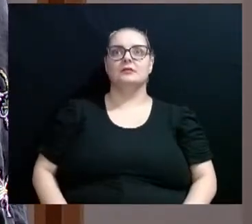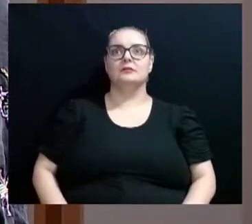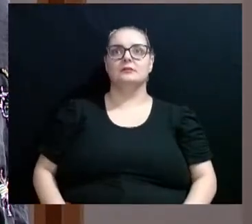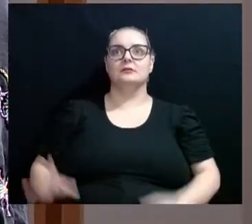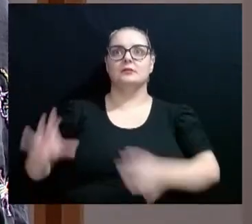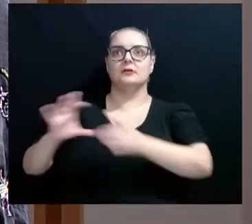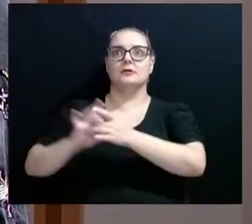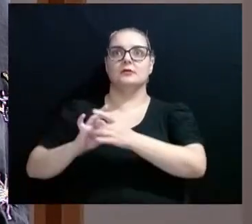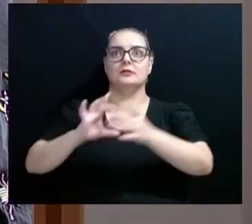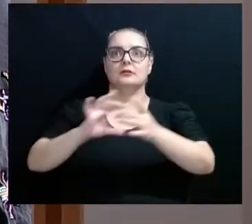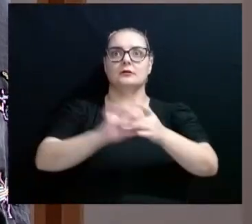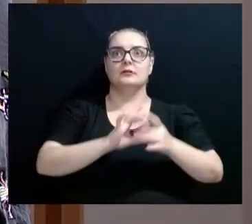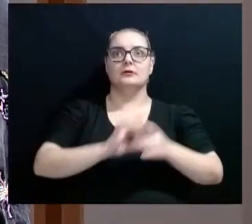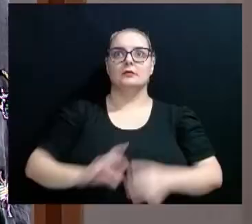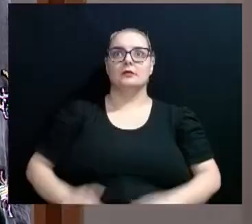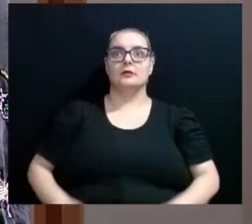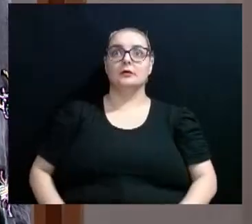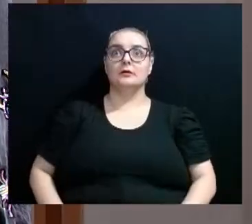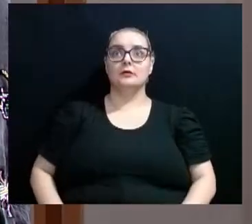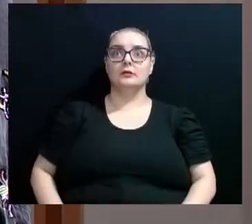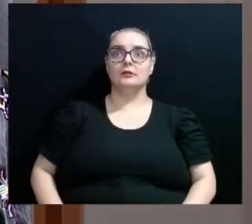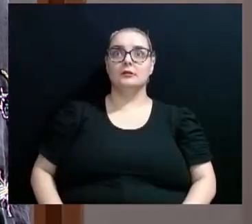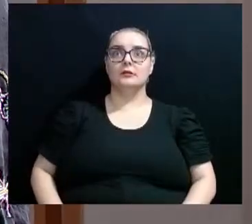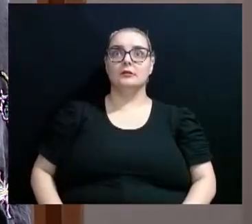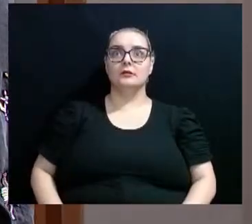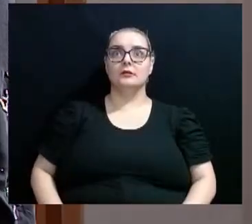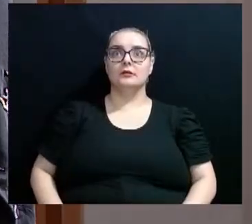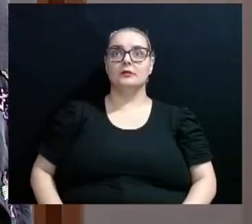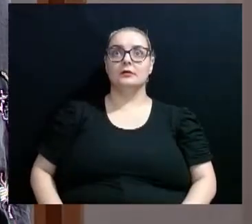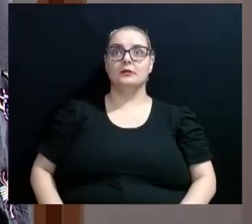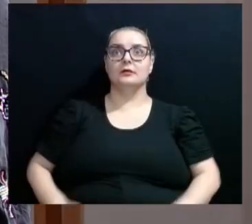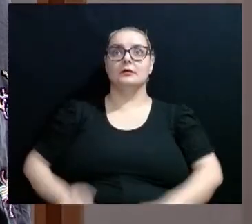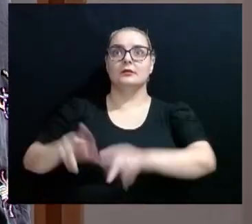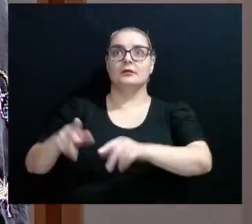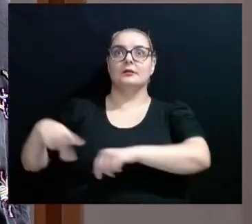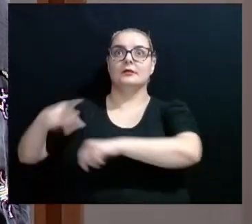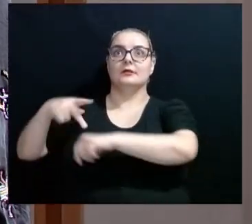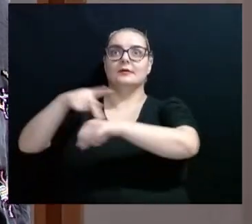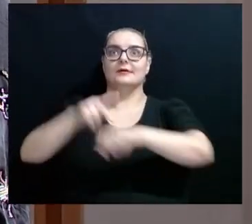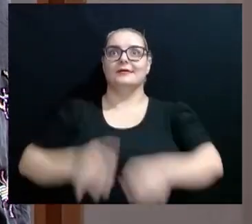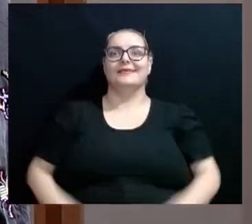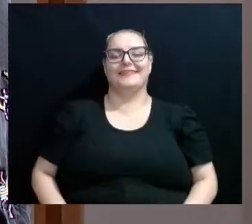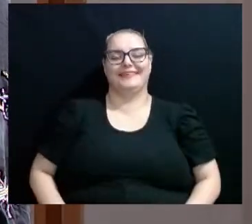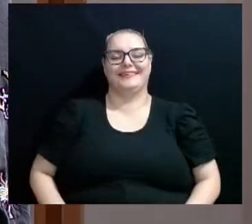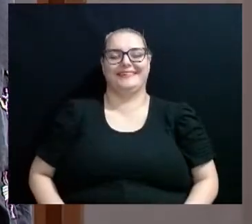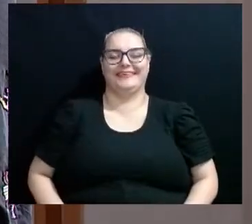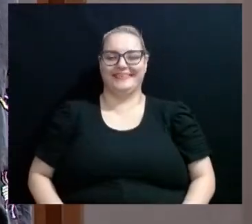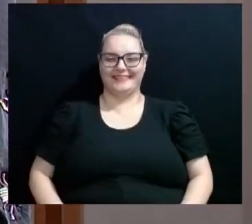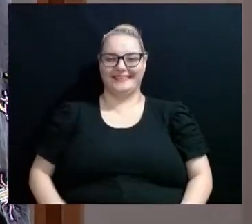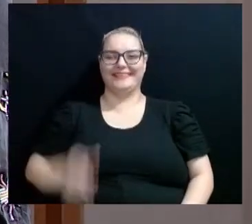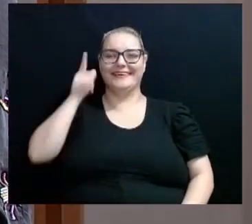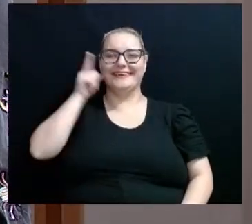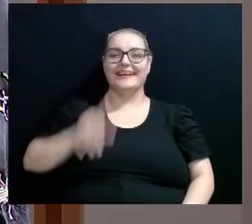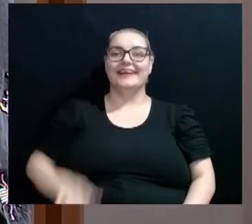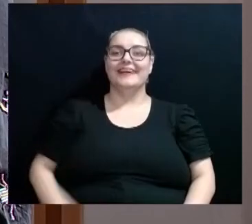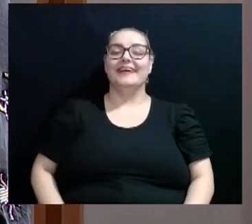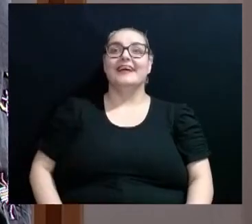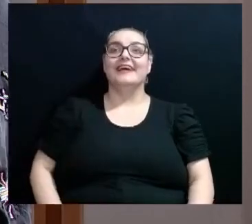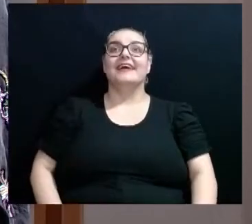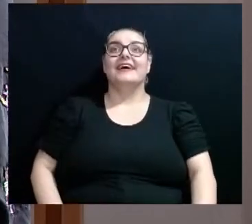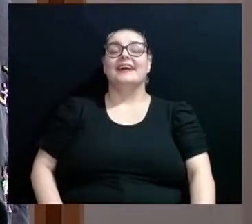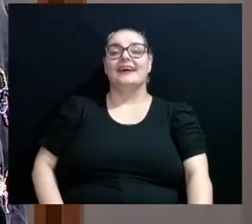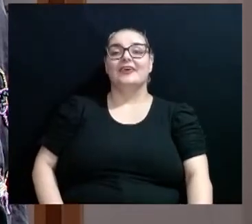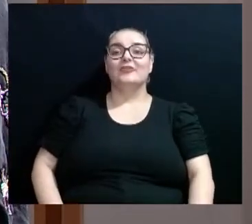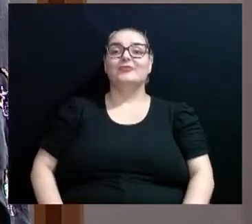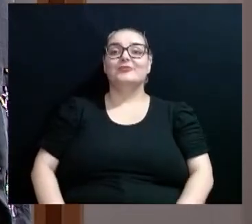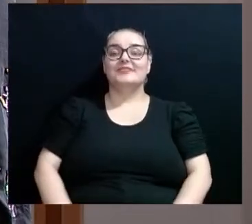fazem conexão com estrangeiros, artistas estrangeiros de diversos países, não só do Brasil, que conseguem representar